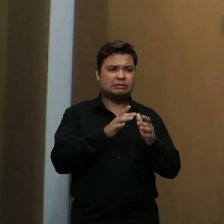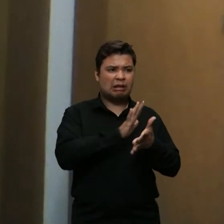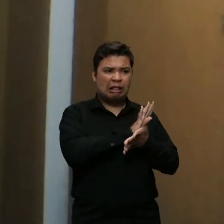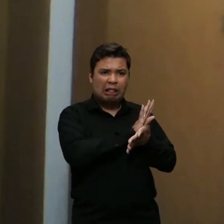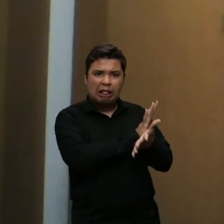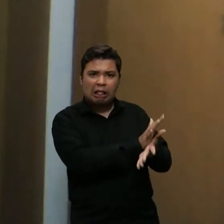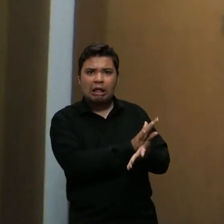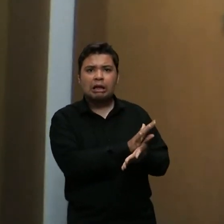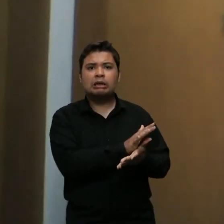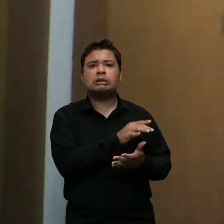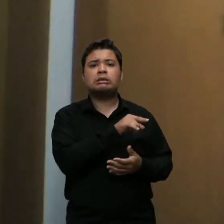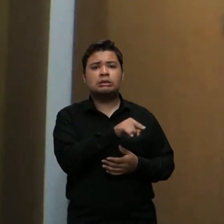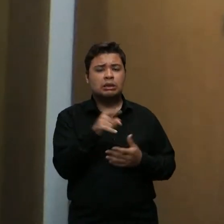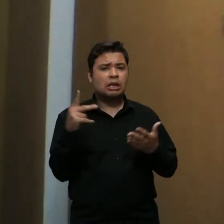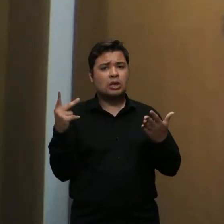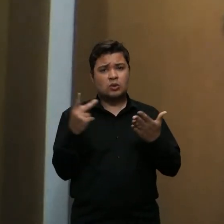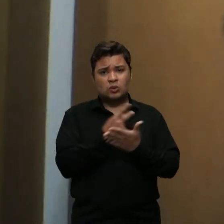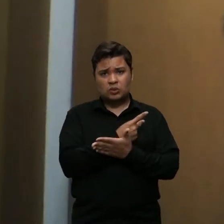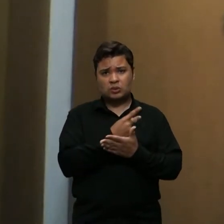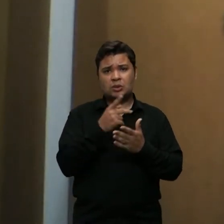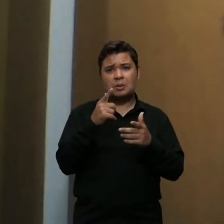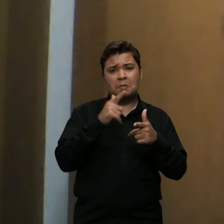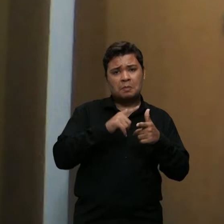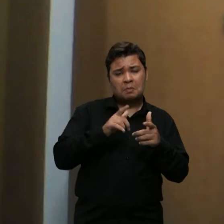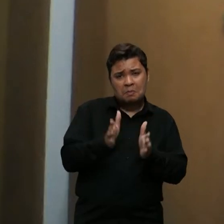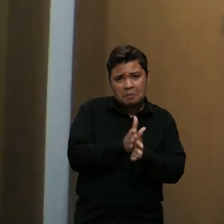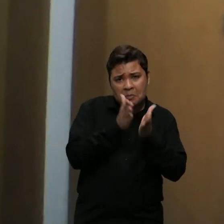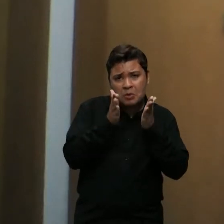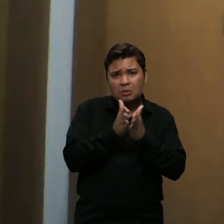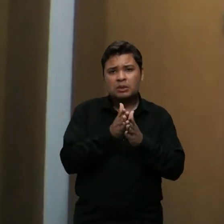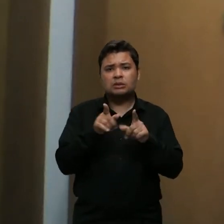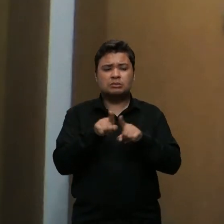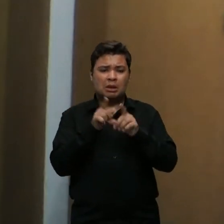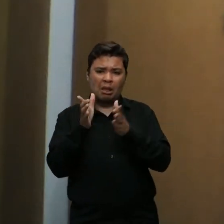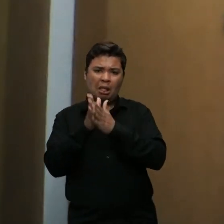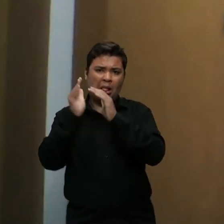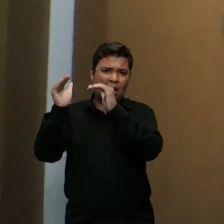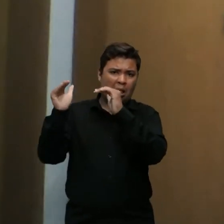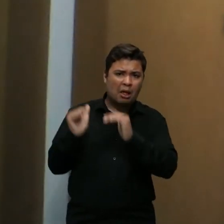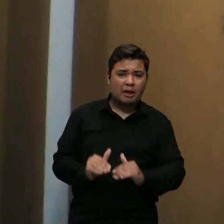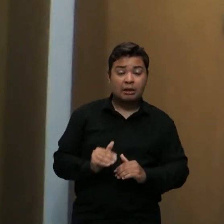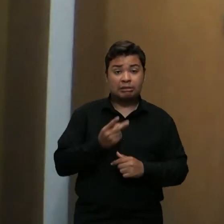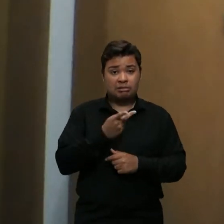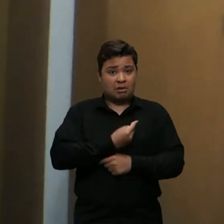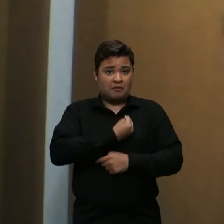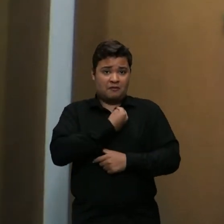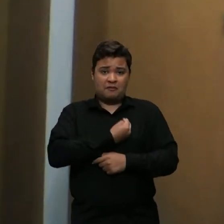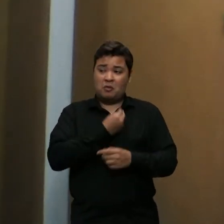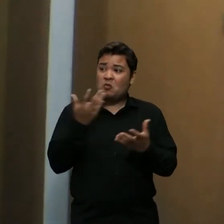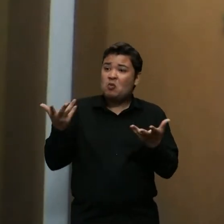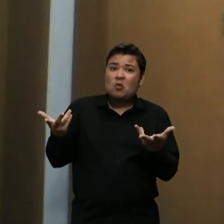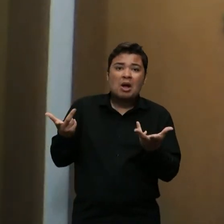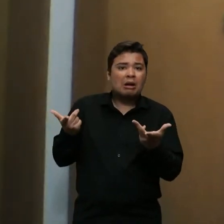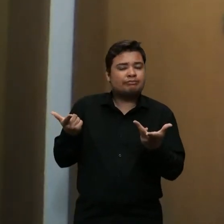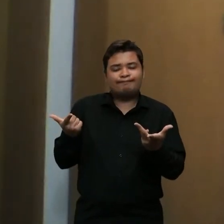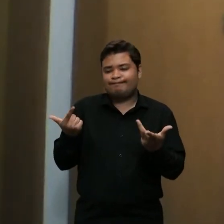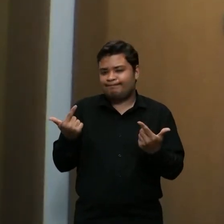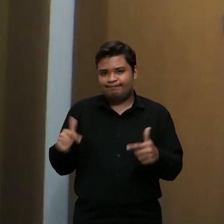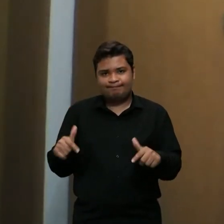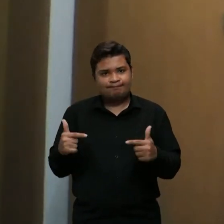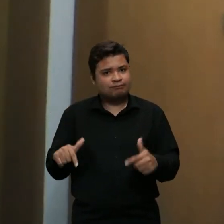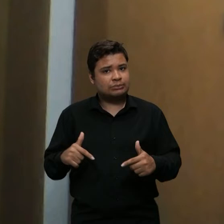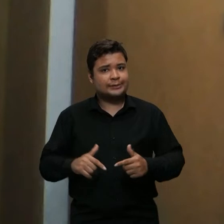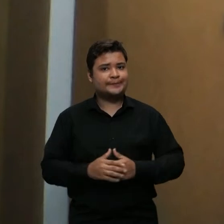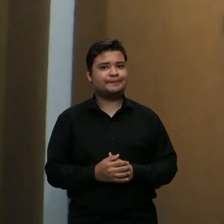acentuando ainda mais a situação de pobreza e extrema pobreza, qualidade de vida comprometida. Então, não é só um